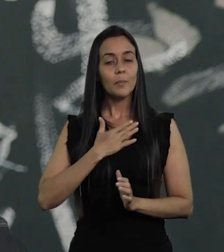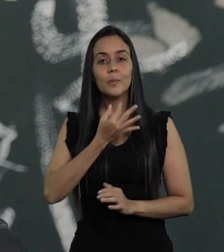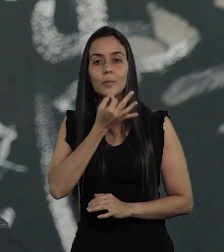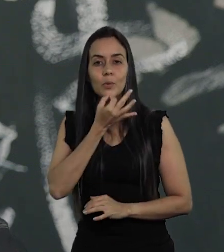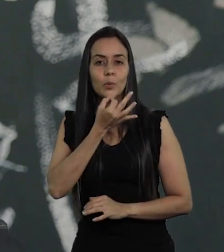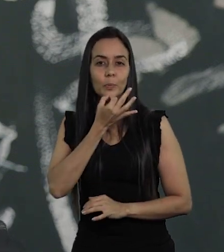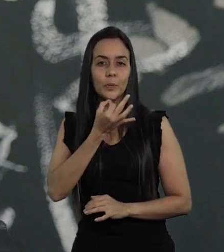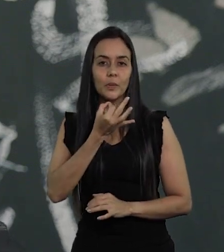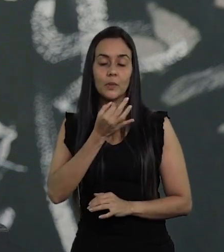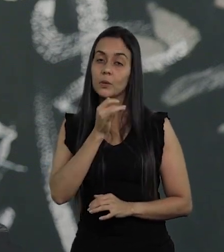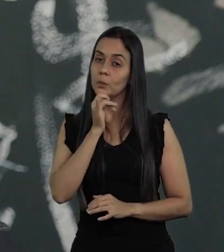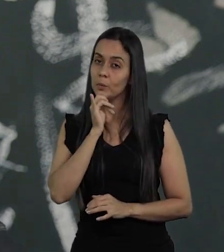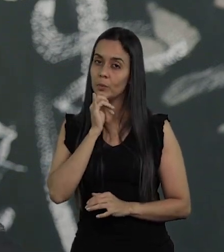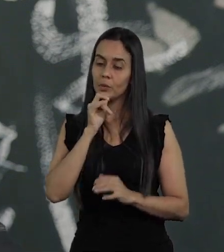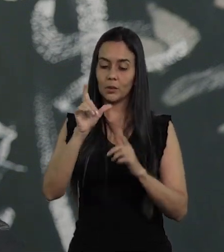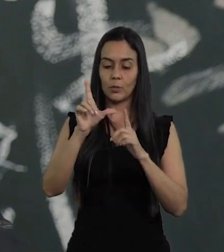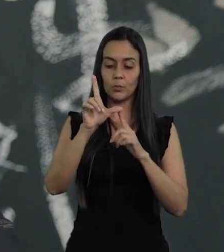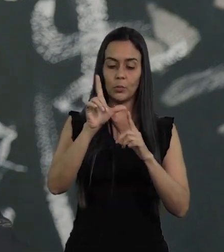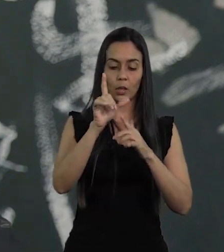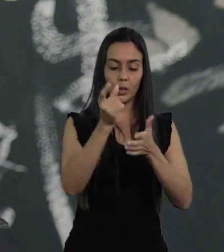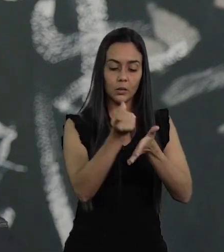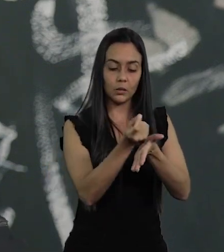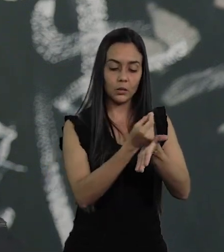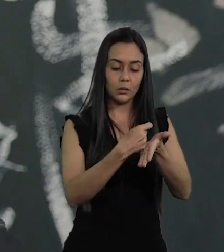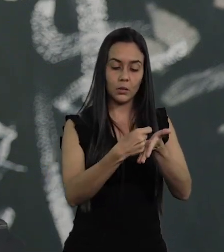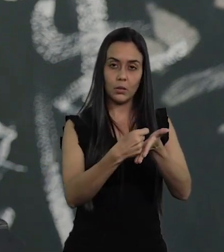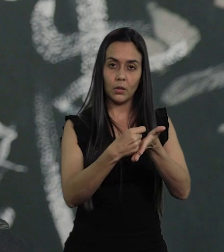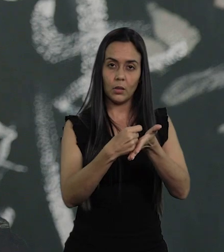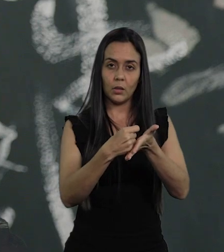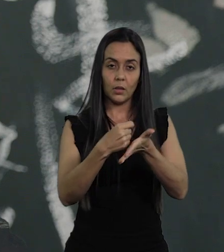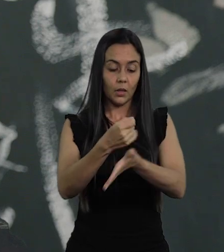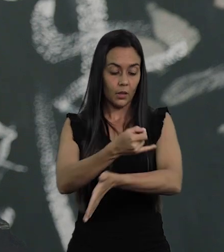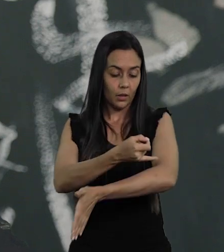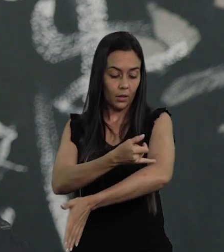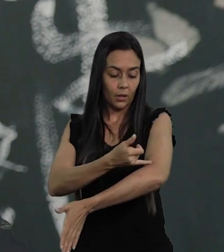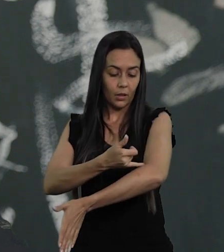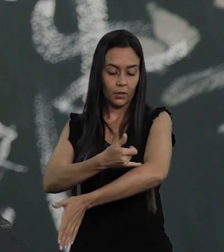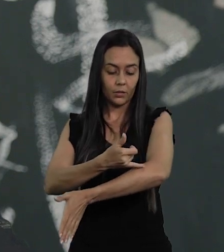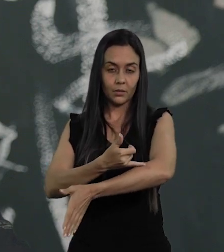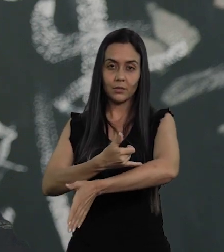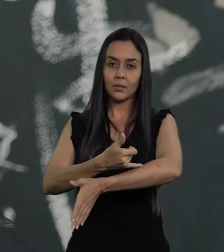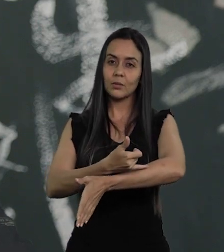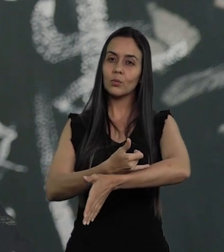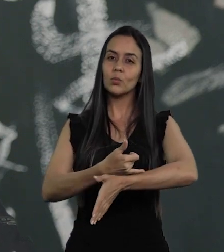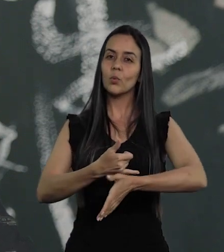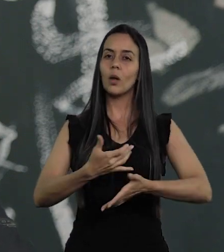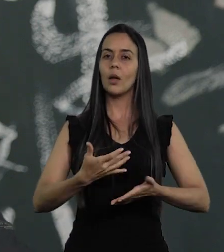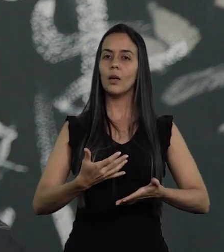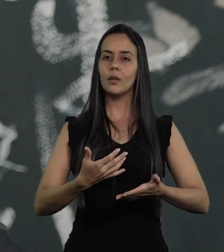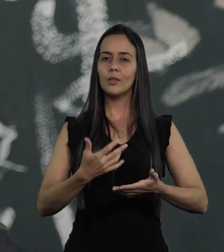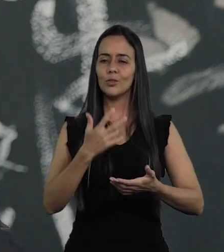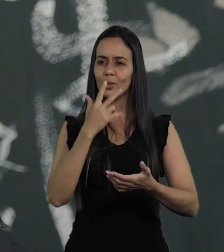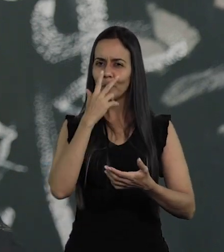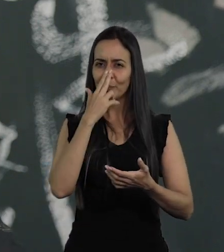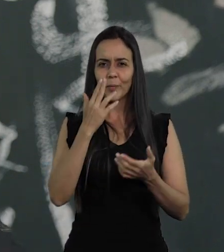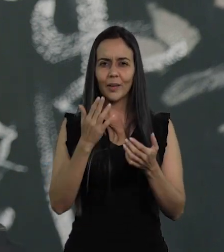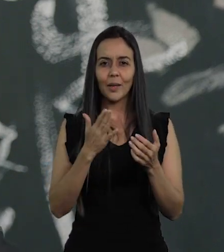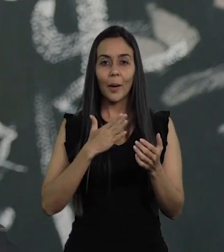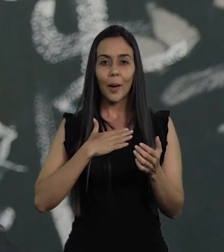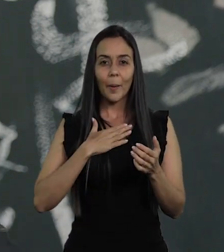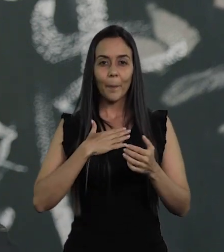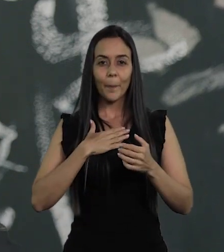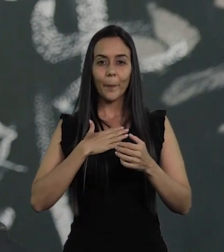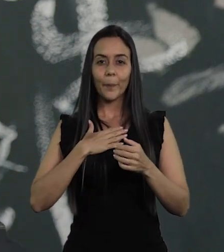se a caligrafia, né, a tatuagem que você escreveu no meu corpo, ela é meio um pergaminho, ela vai estar me